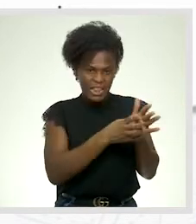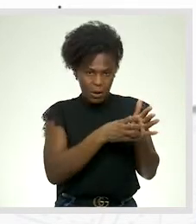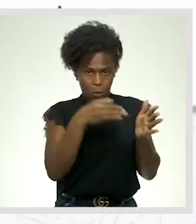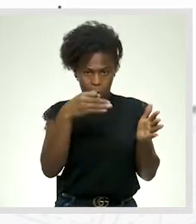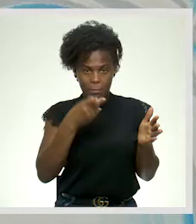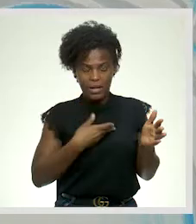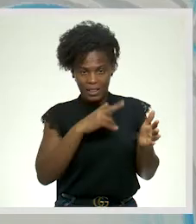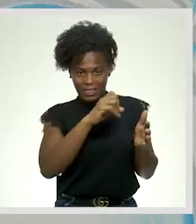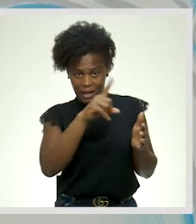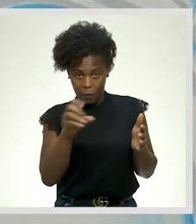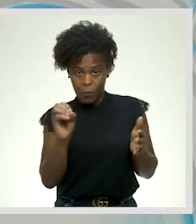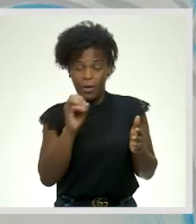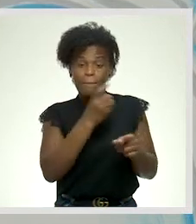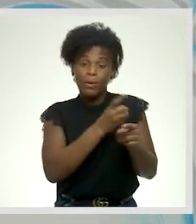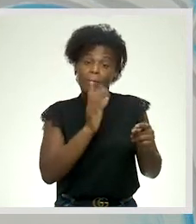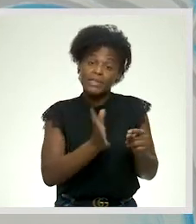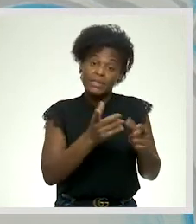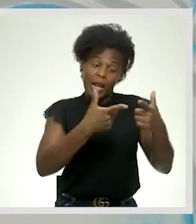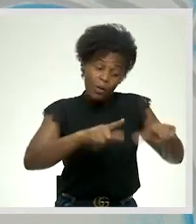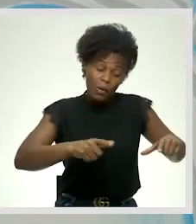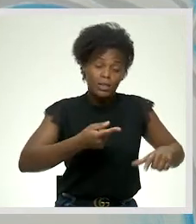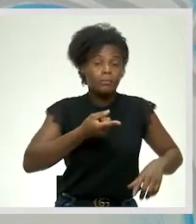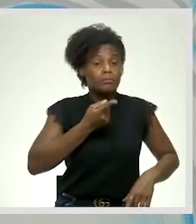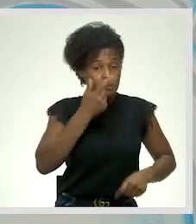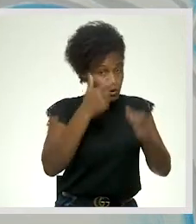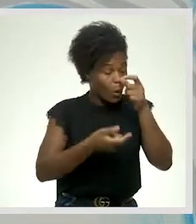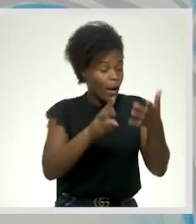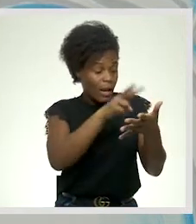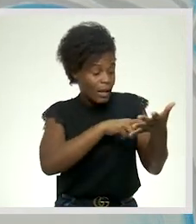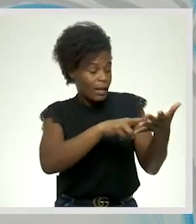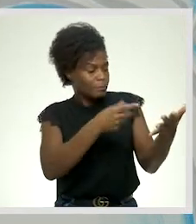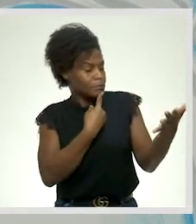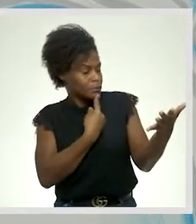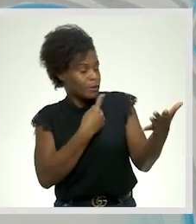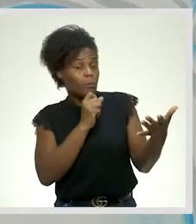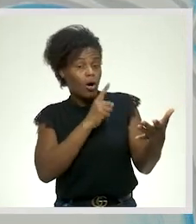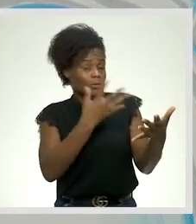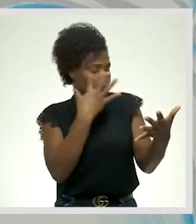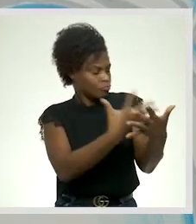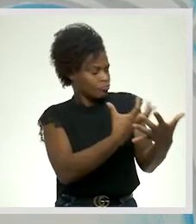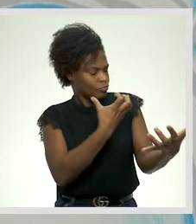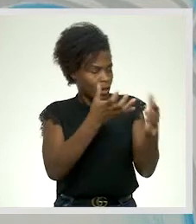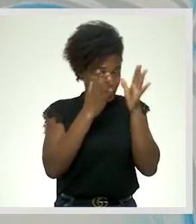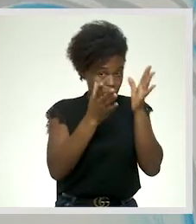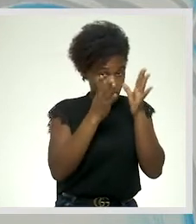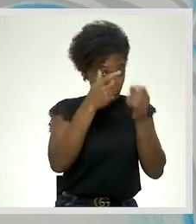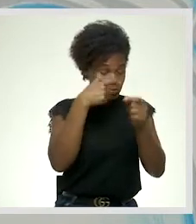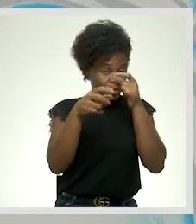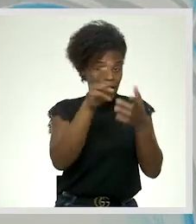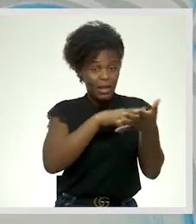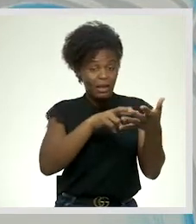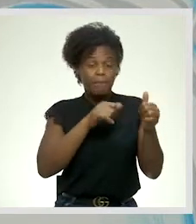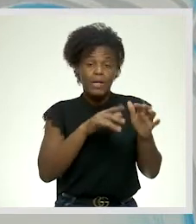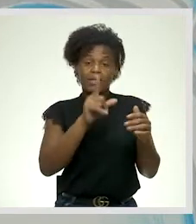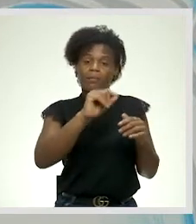também precisa ter uma linguagem compreensível para que possa captar a atenção do leitor, mas a crónica ainda trabalha um